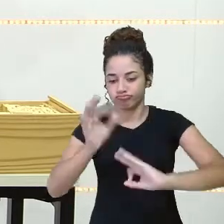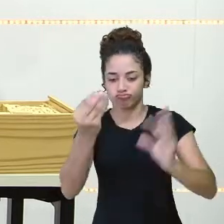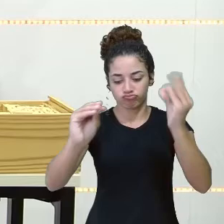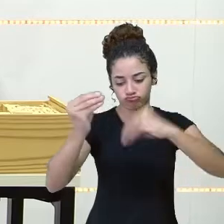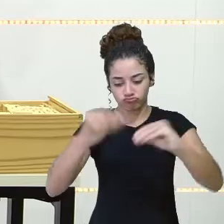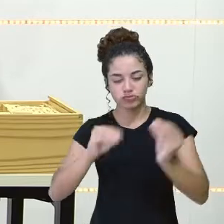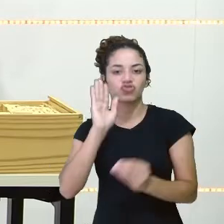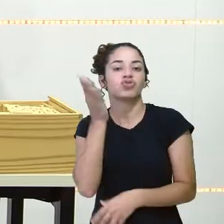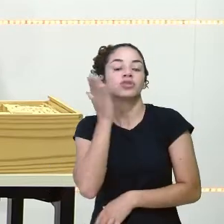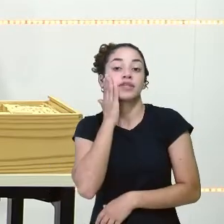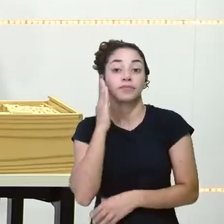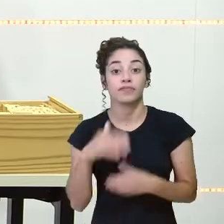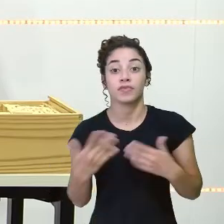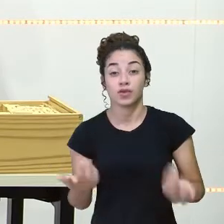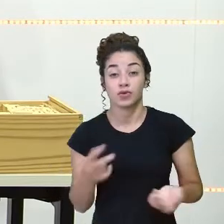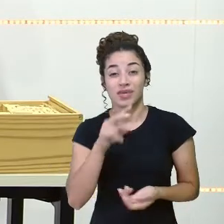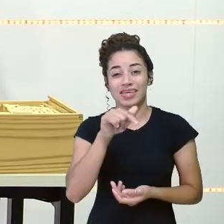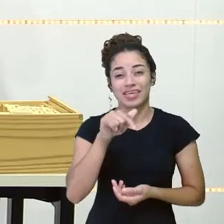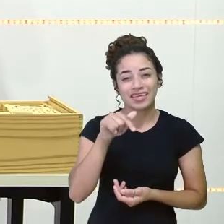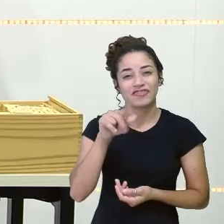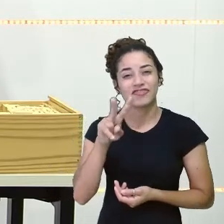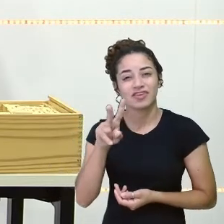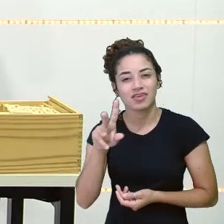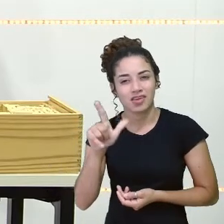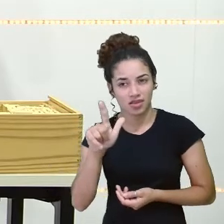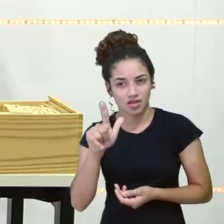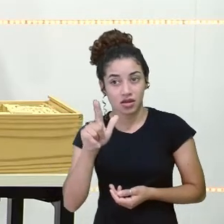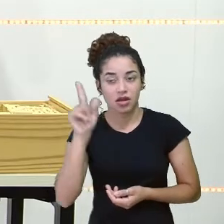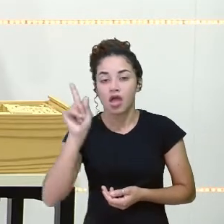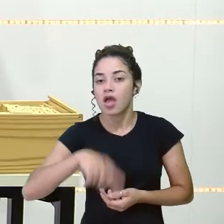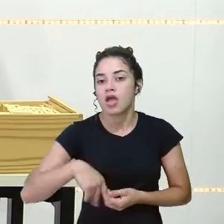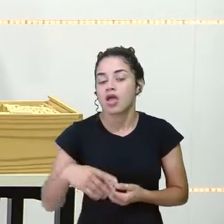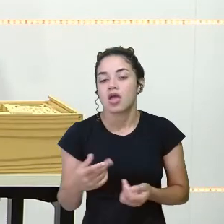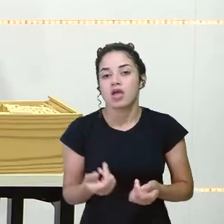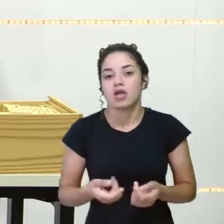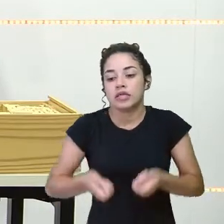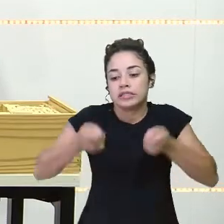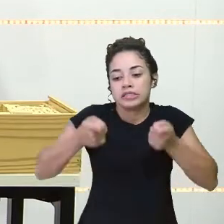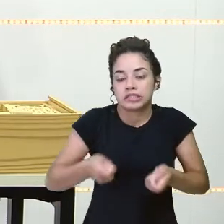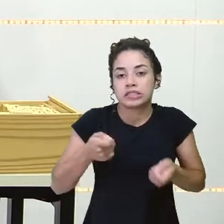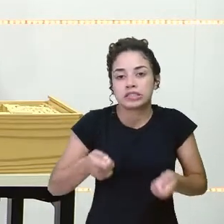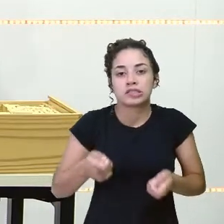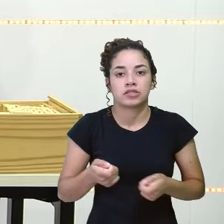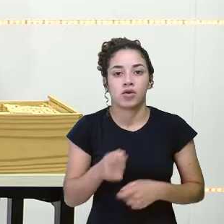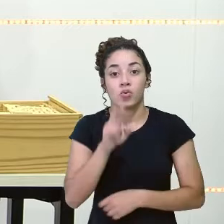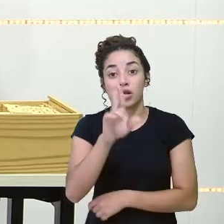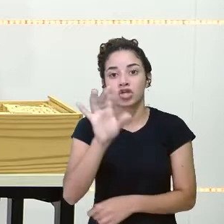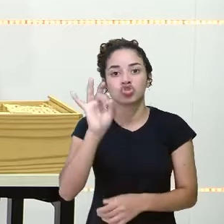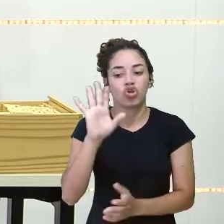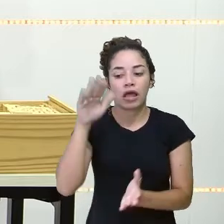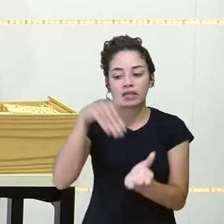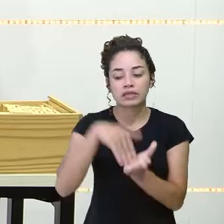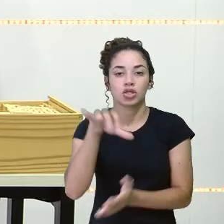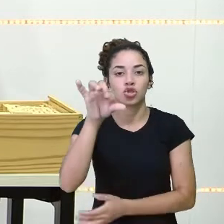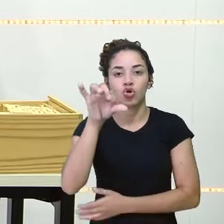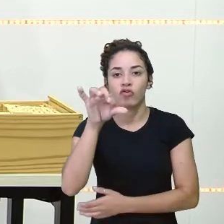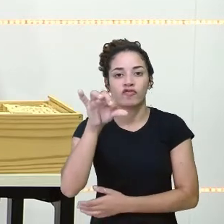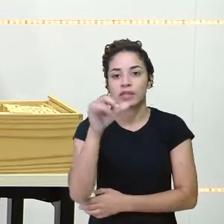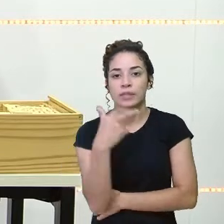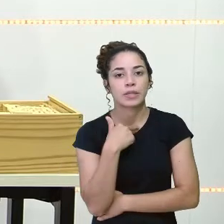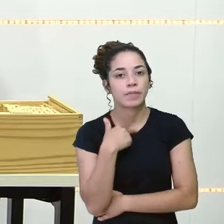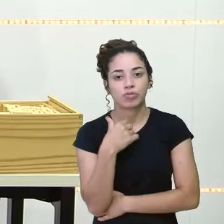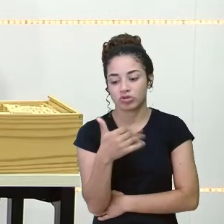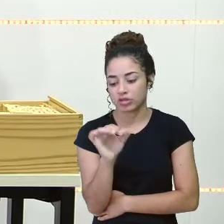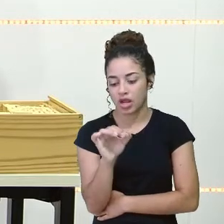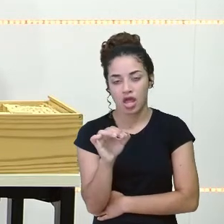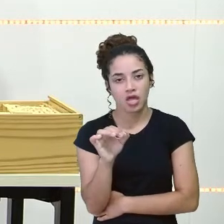dezenas. E no QVL é muito rígido. Unidade só vai até 9. Não cabe